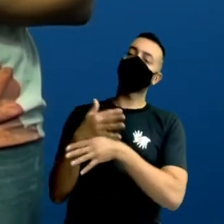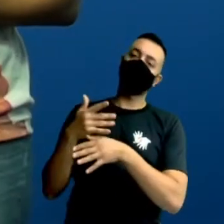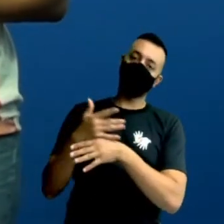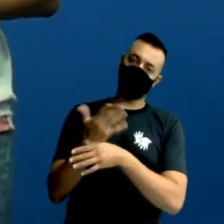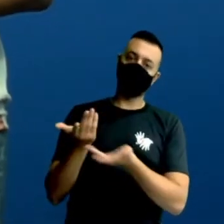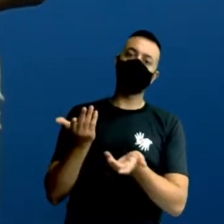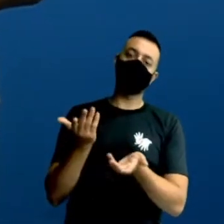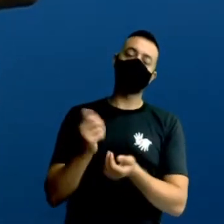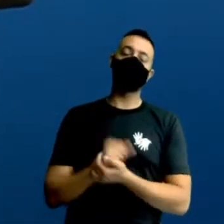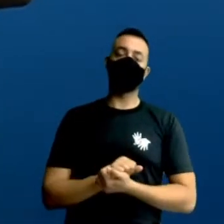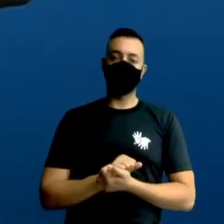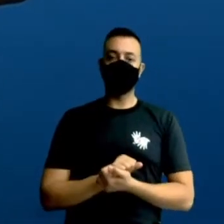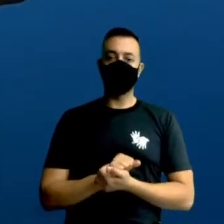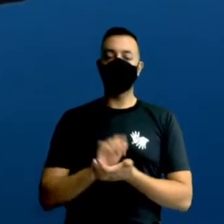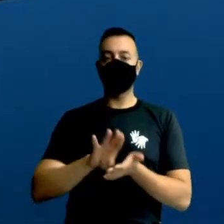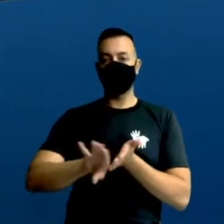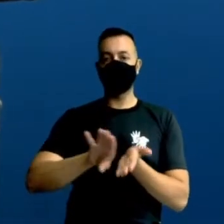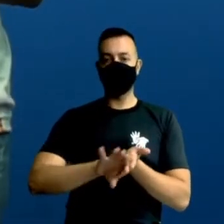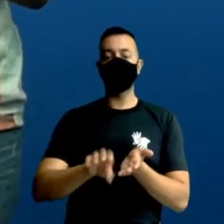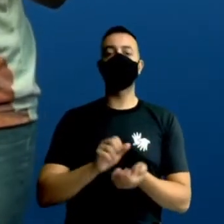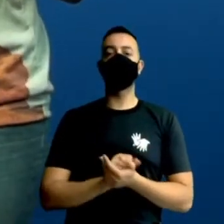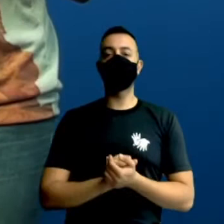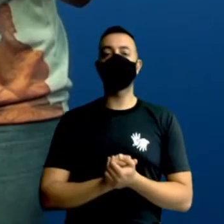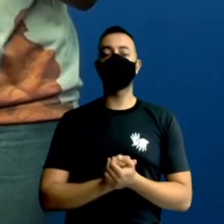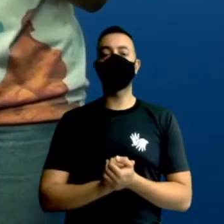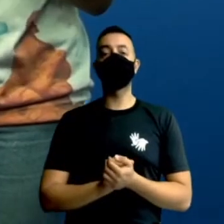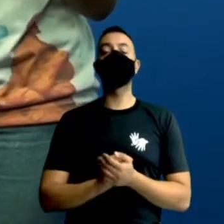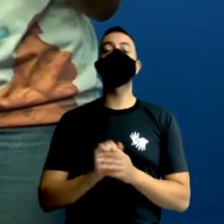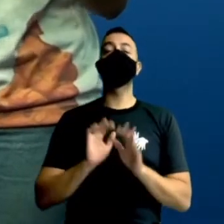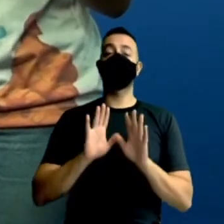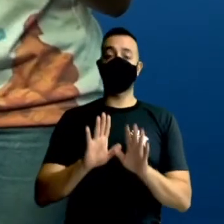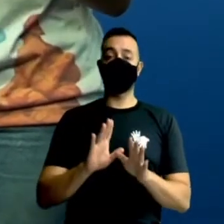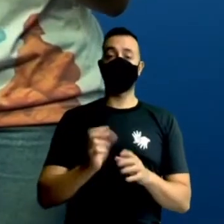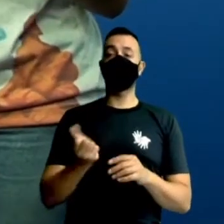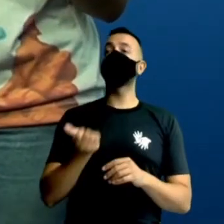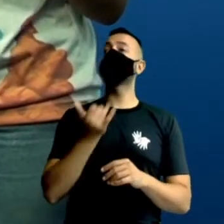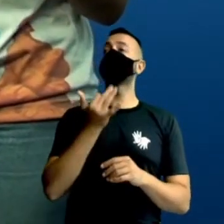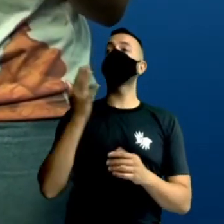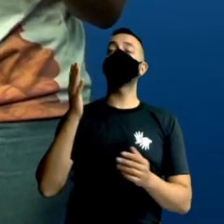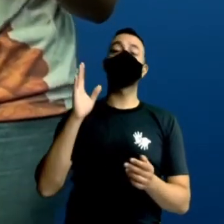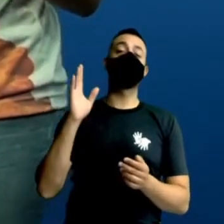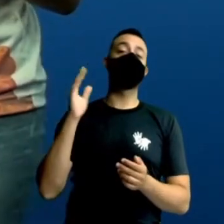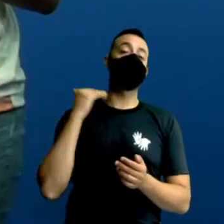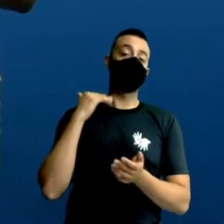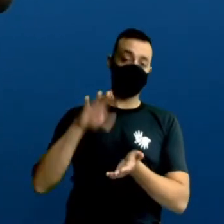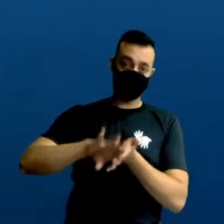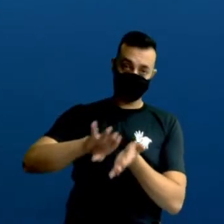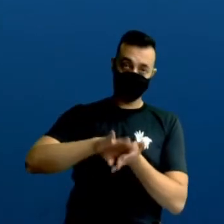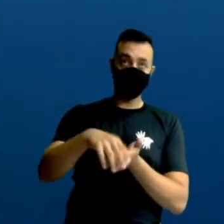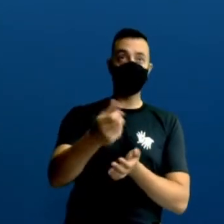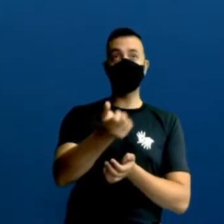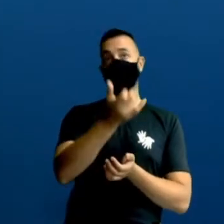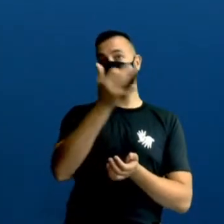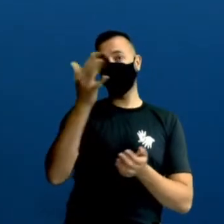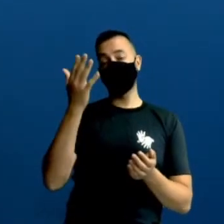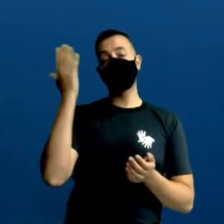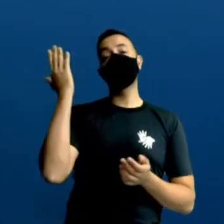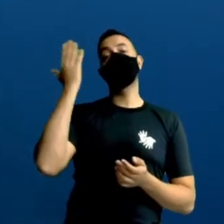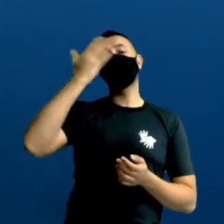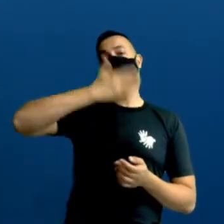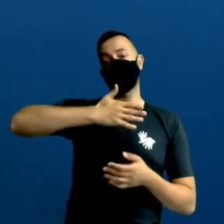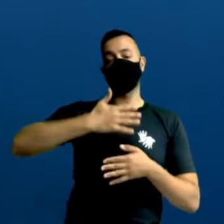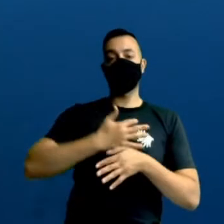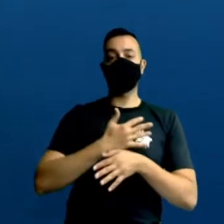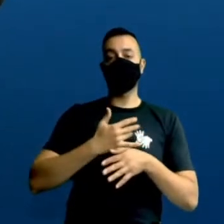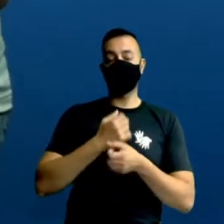para ter acesso, à agência bancária. Então, a quantidade de agências bancárias aqui de Vitória mostra o quanto que a cidade